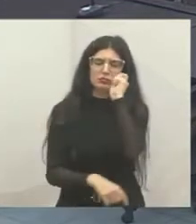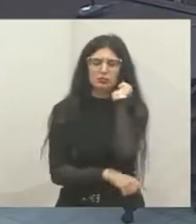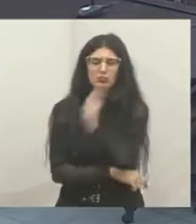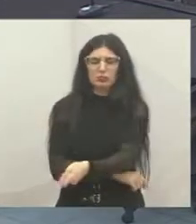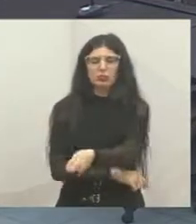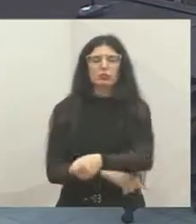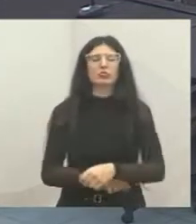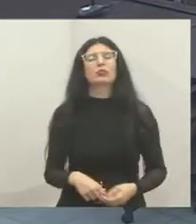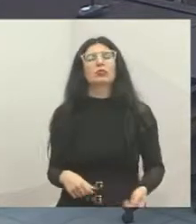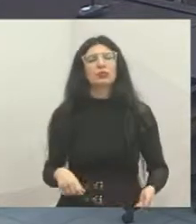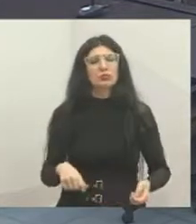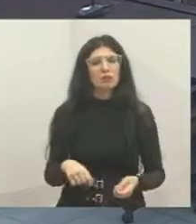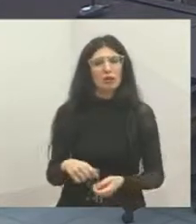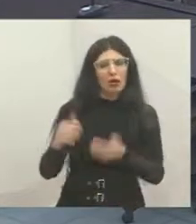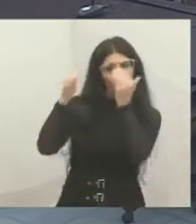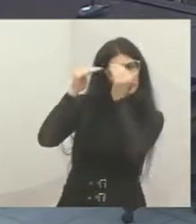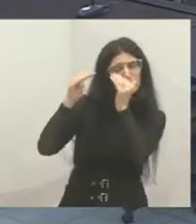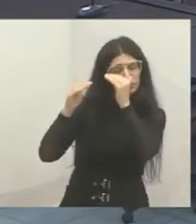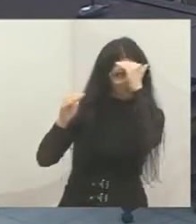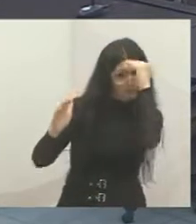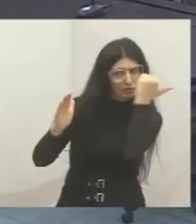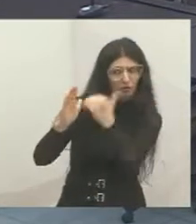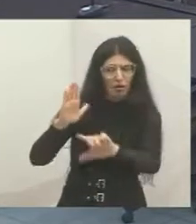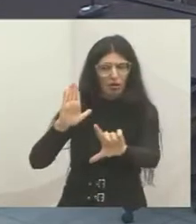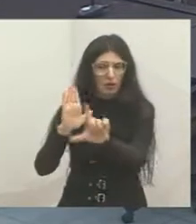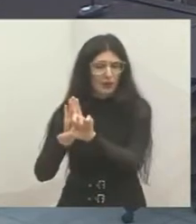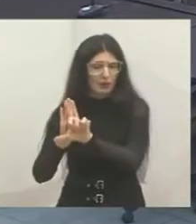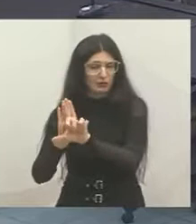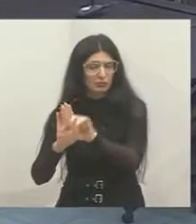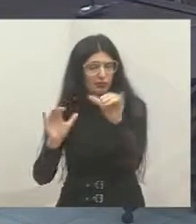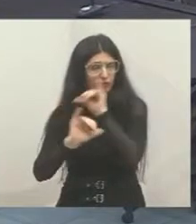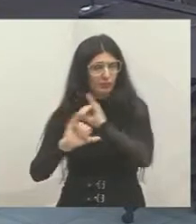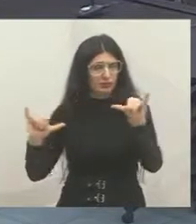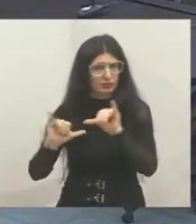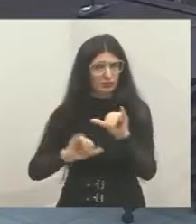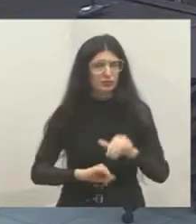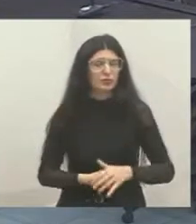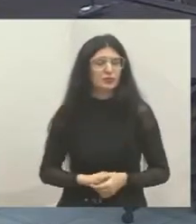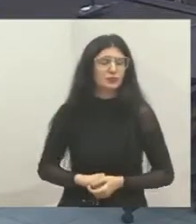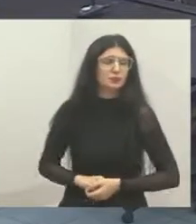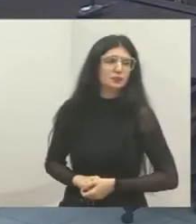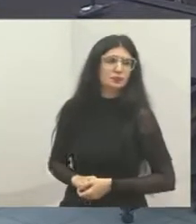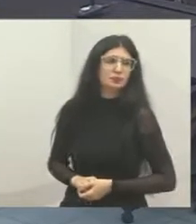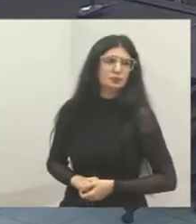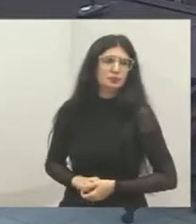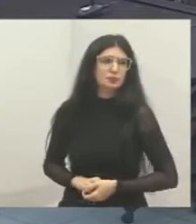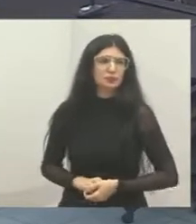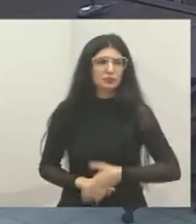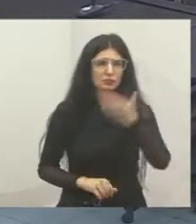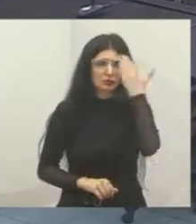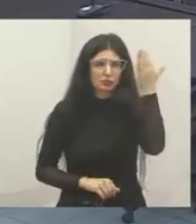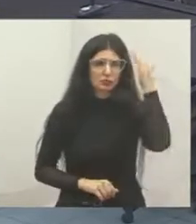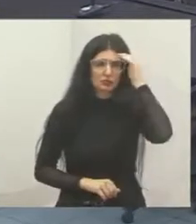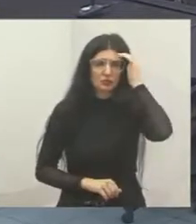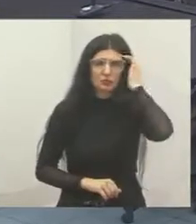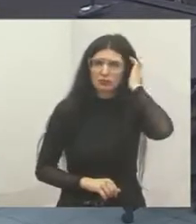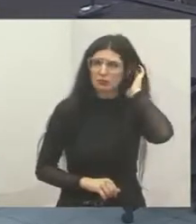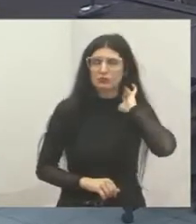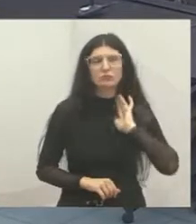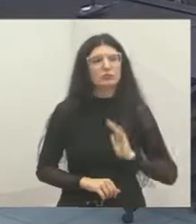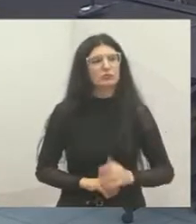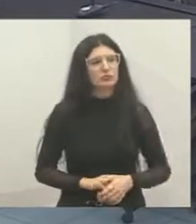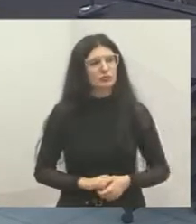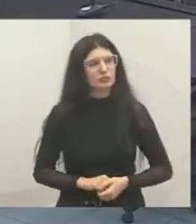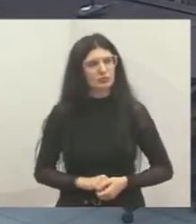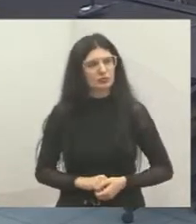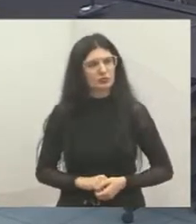informações e orientações necessárias para os cumprimentos dessas informações. Muito bem colocado, estou satisfeito. Obrigado. Okay. Tem uma